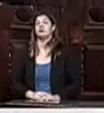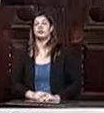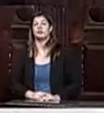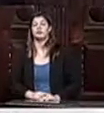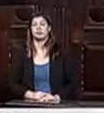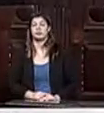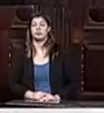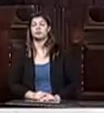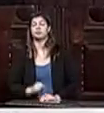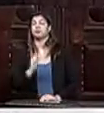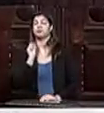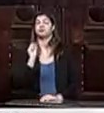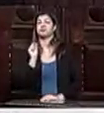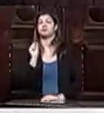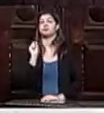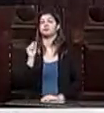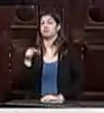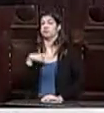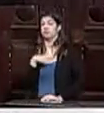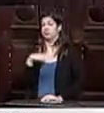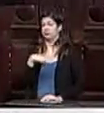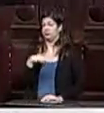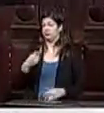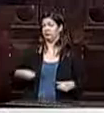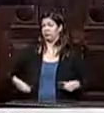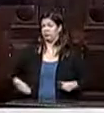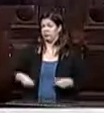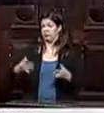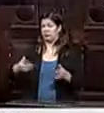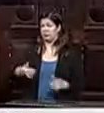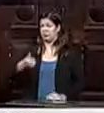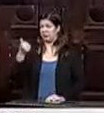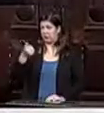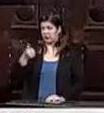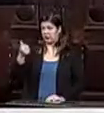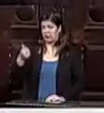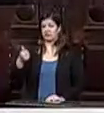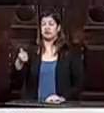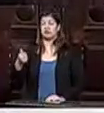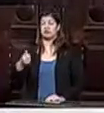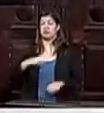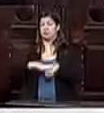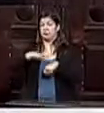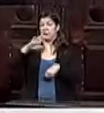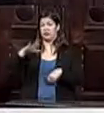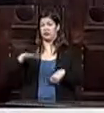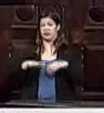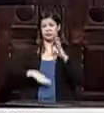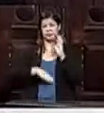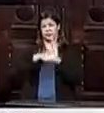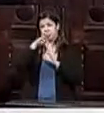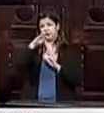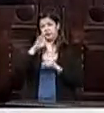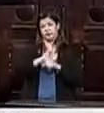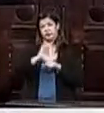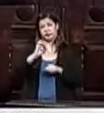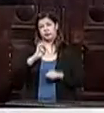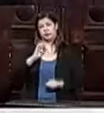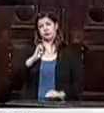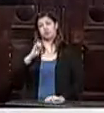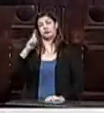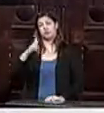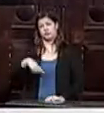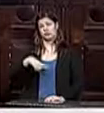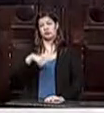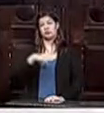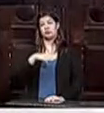Quem tem as despesas primárias mais elevadas do Estado